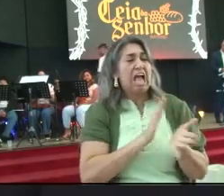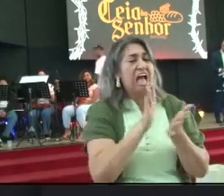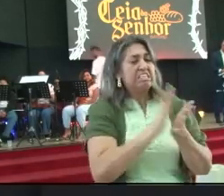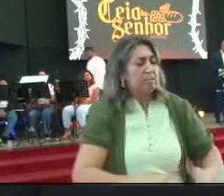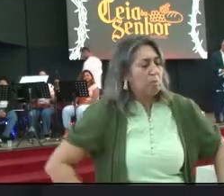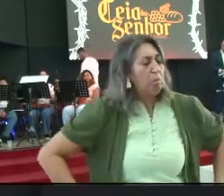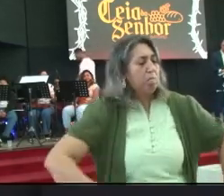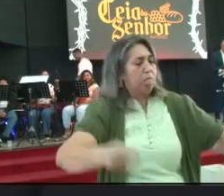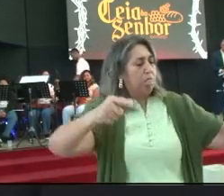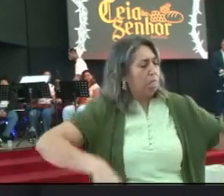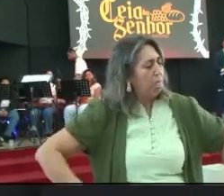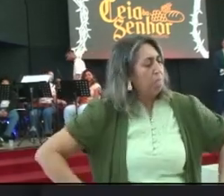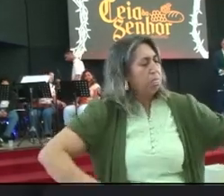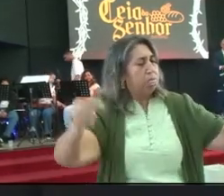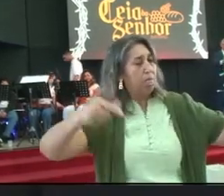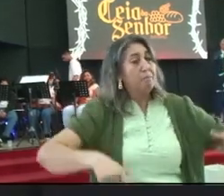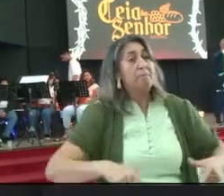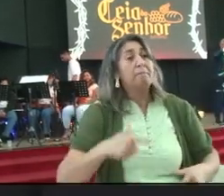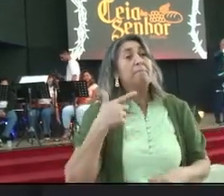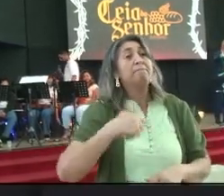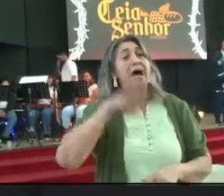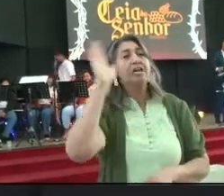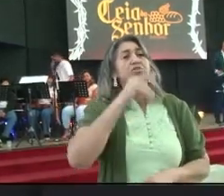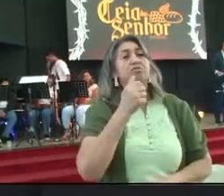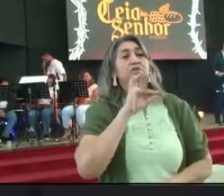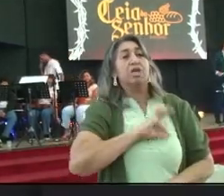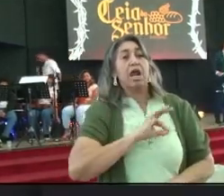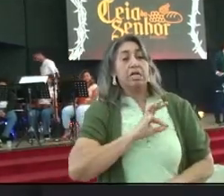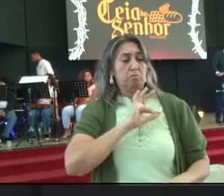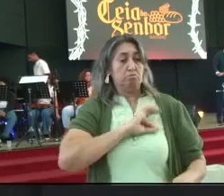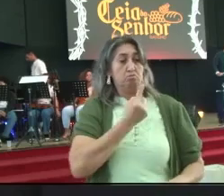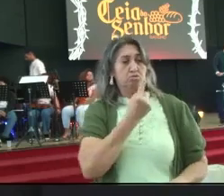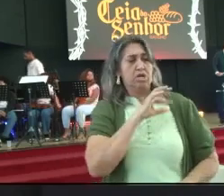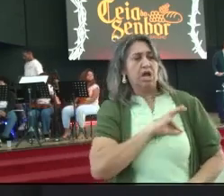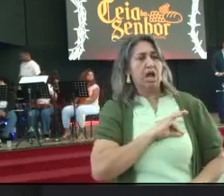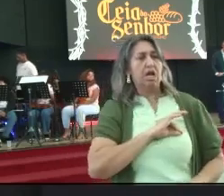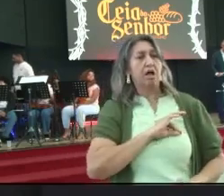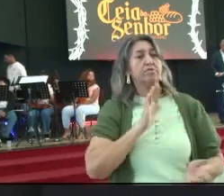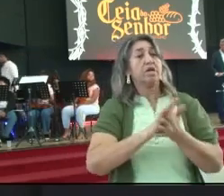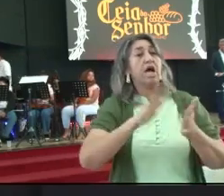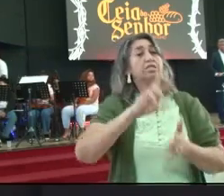gastar mais do que você ganha.